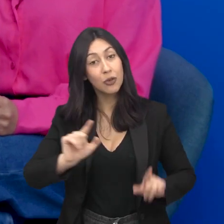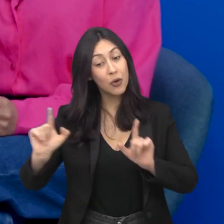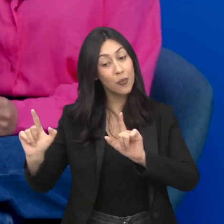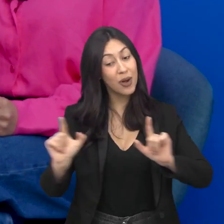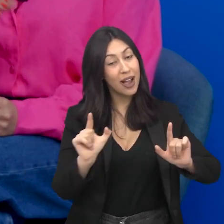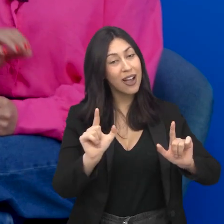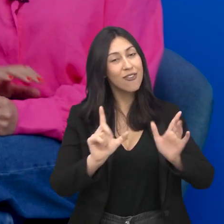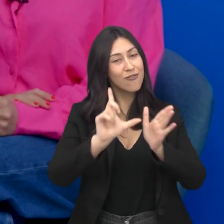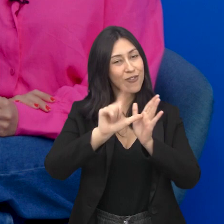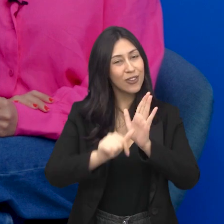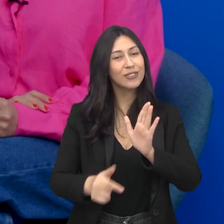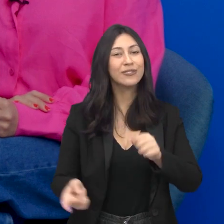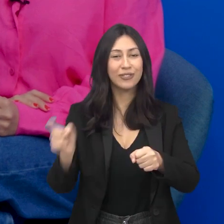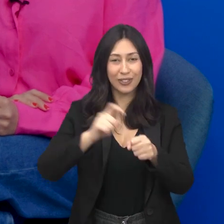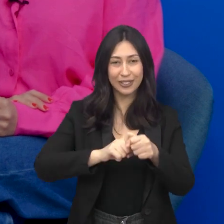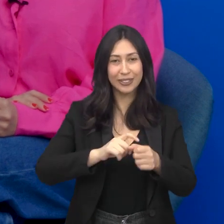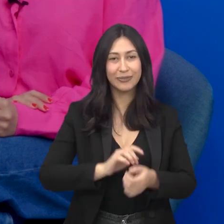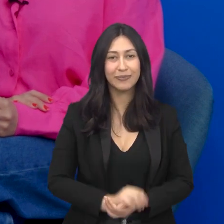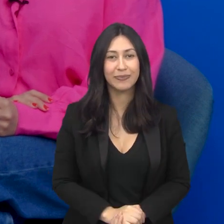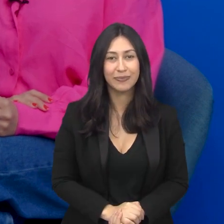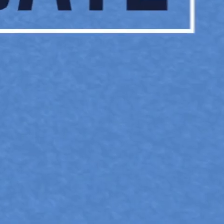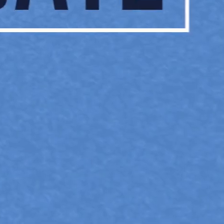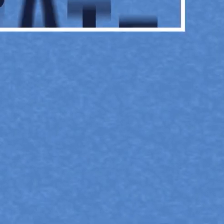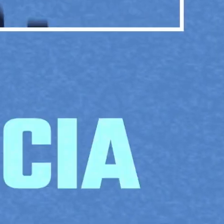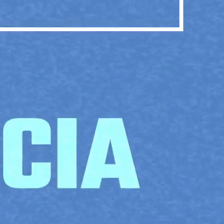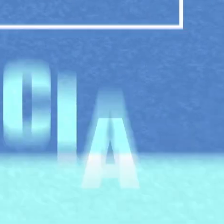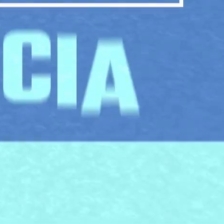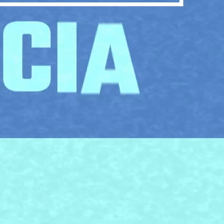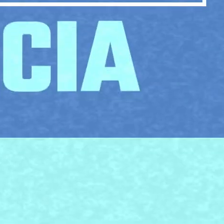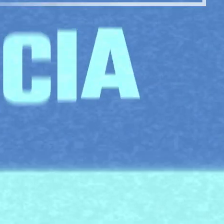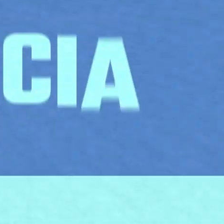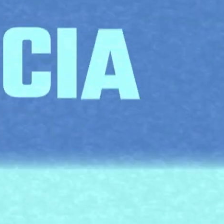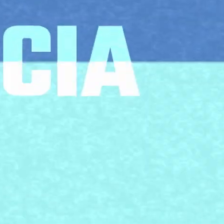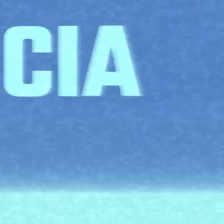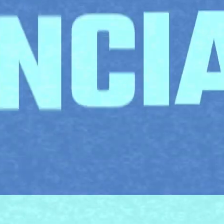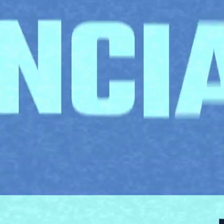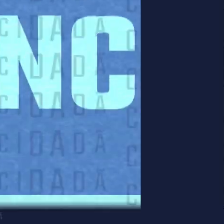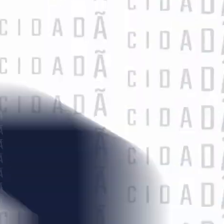uma pausa. O Sobre Política volta já.